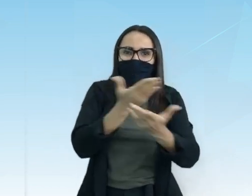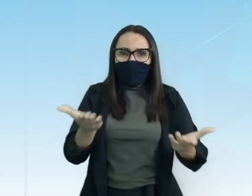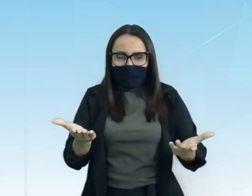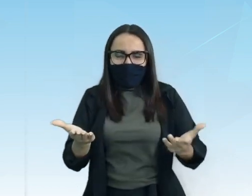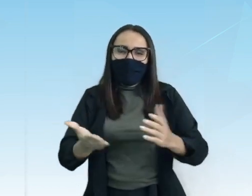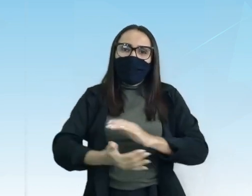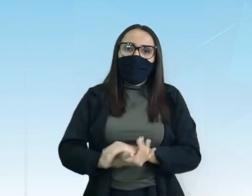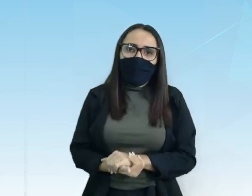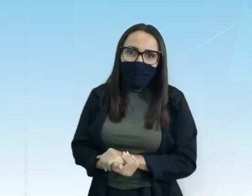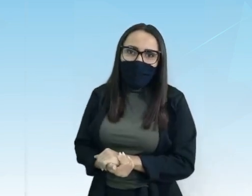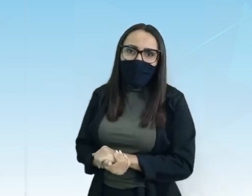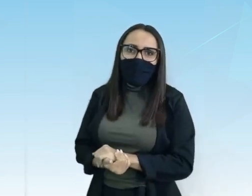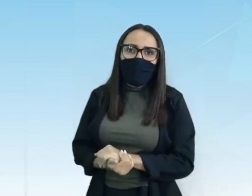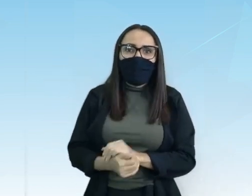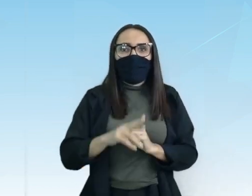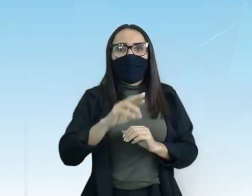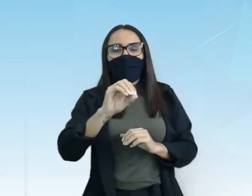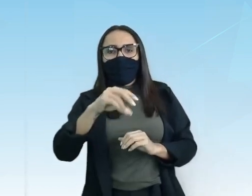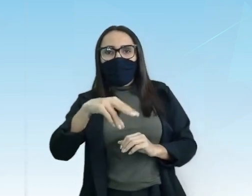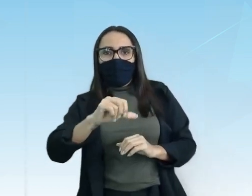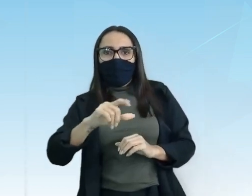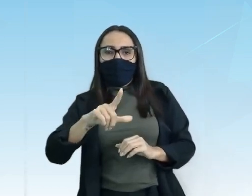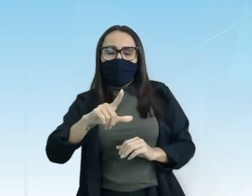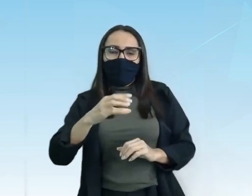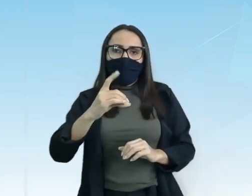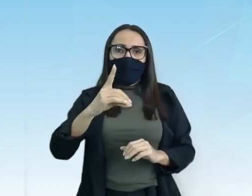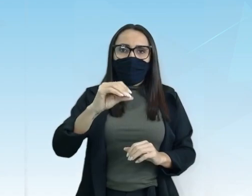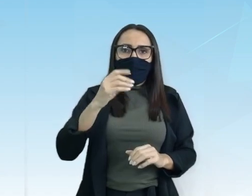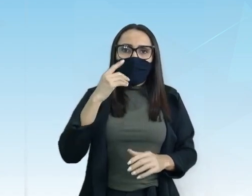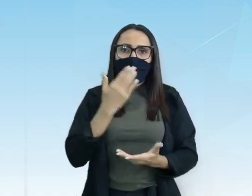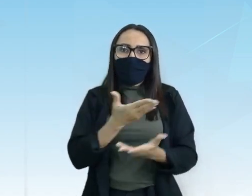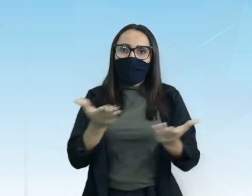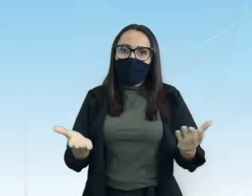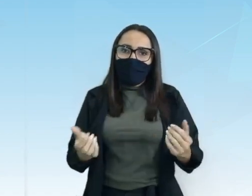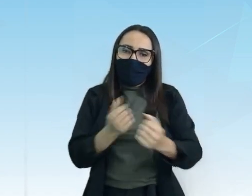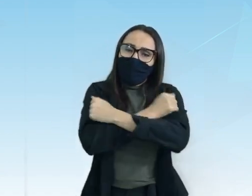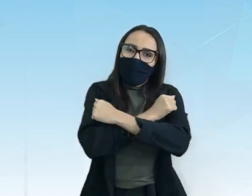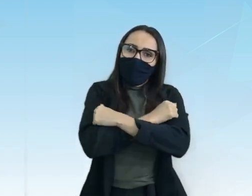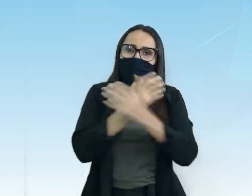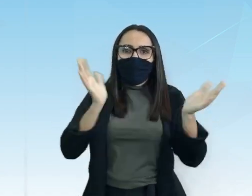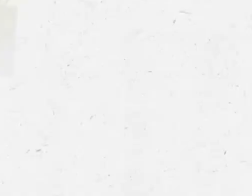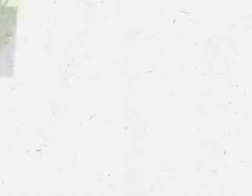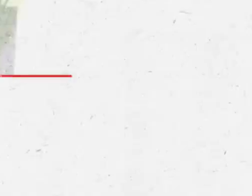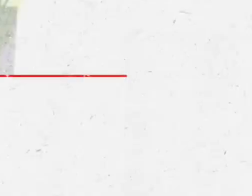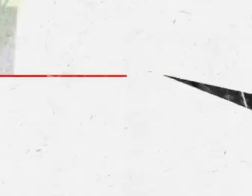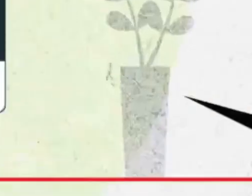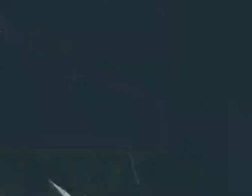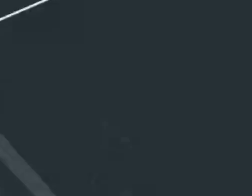professora de Libras, a Ronaldo e a Jonathan do Som. Então, forte abraço.